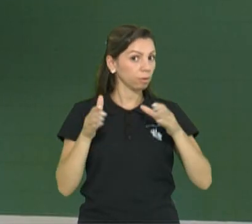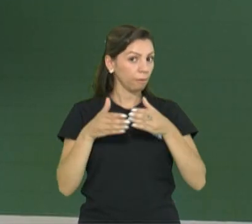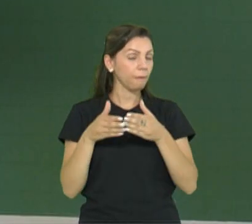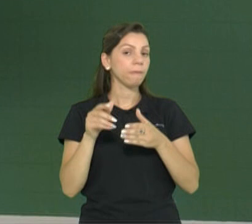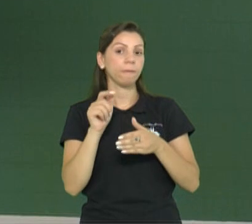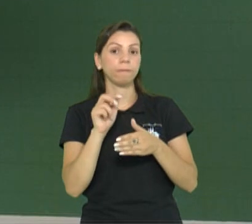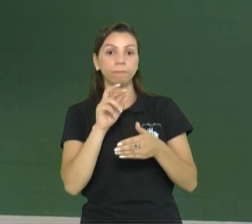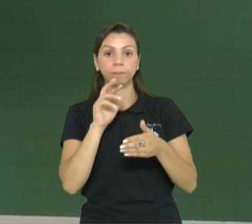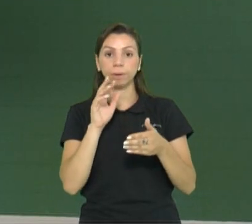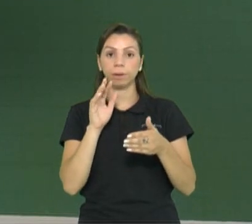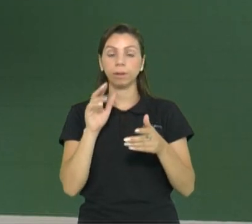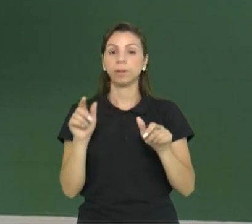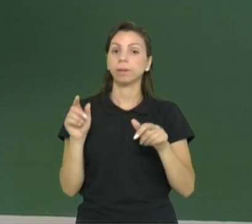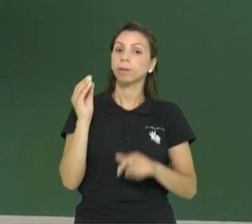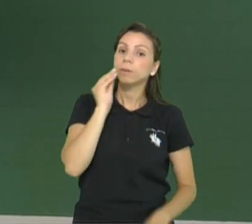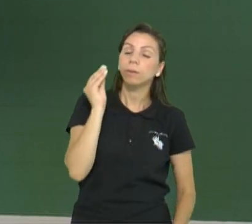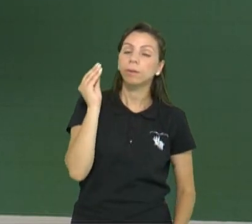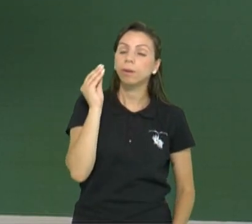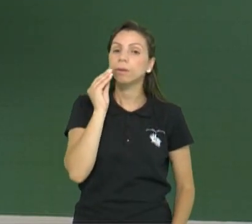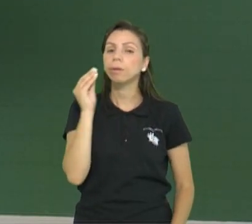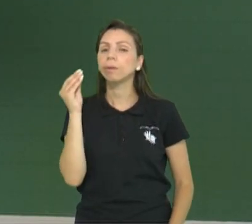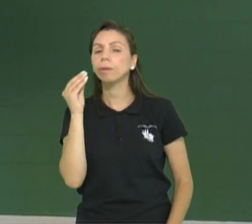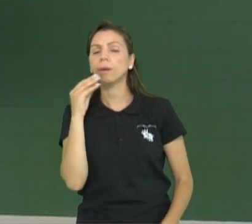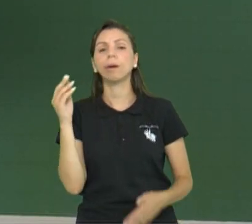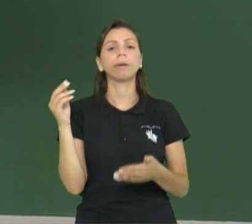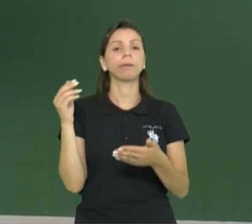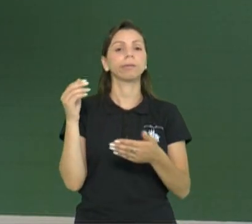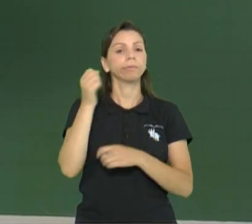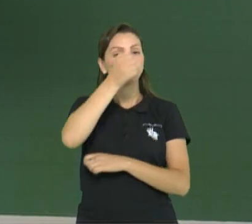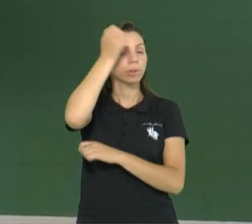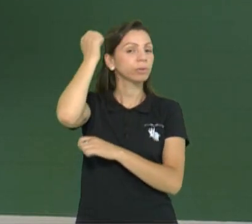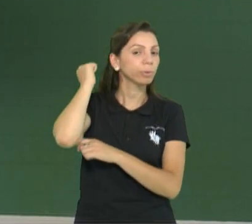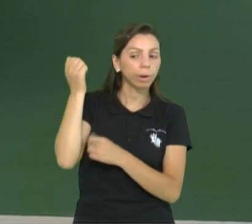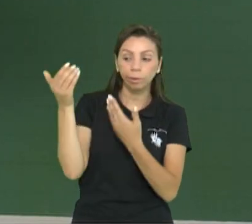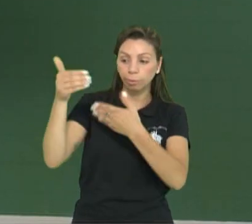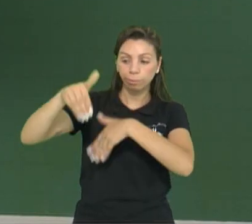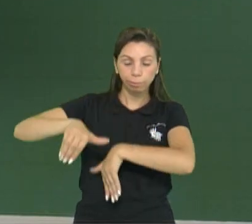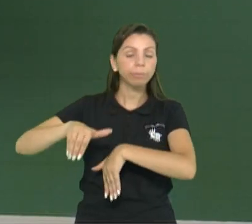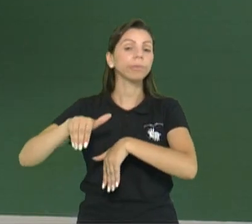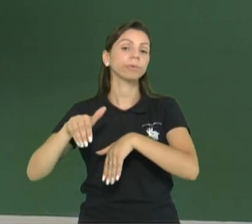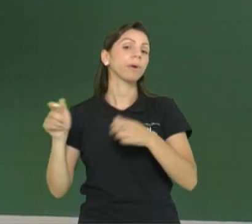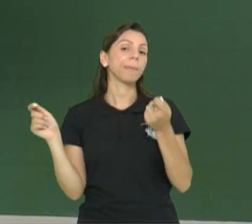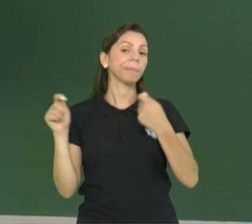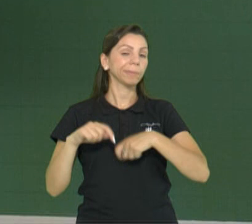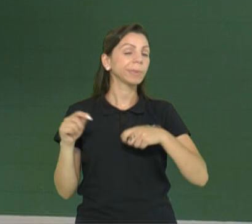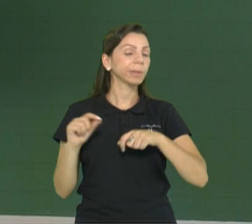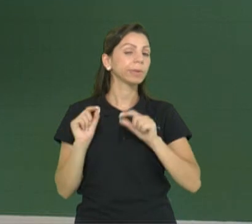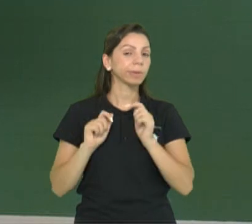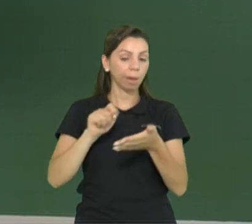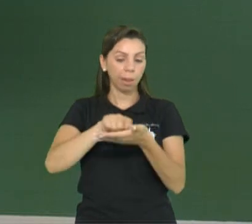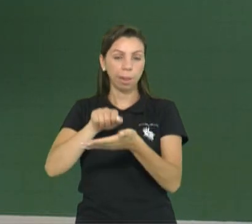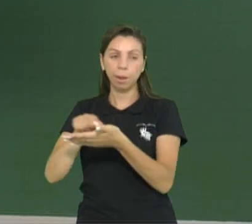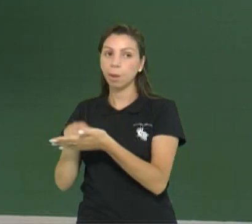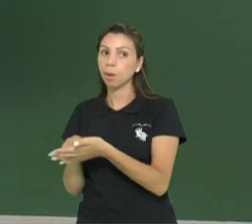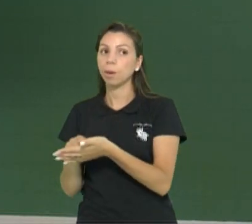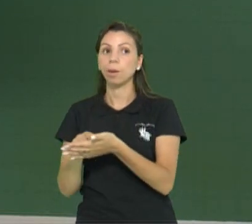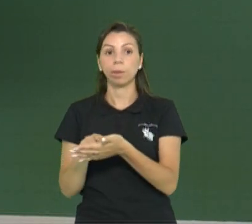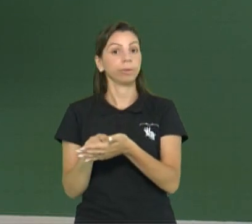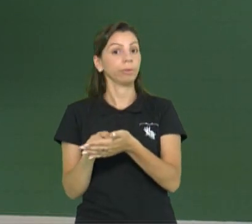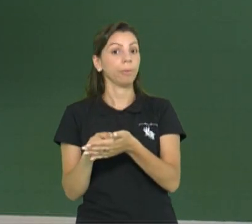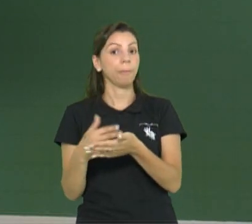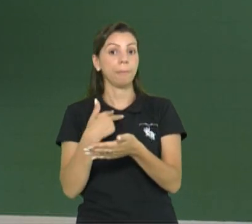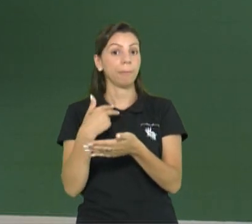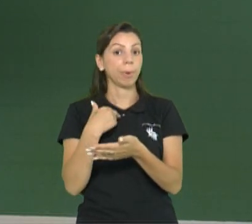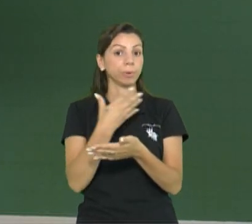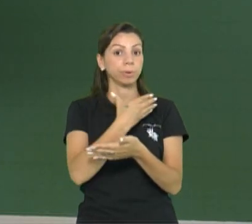for fazer questão aberta lá na prova, ou seja, que você tem que fazer descritivamente, não esquecer as unidades,